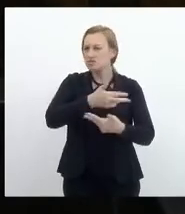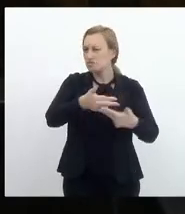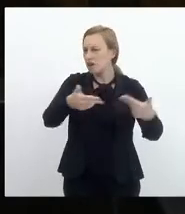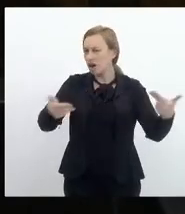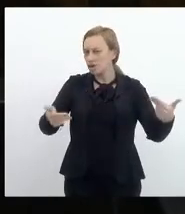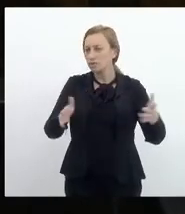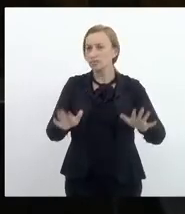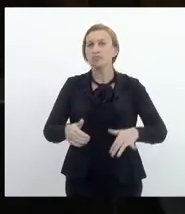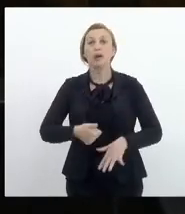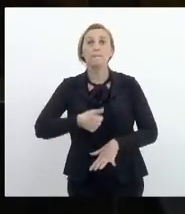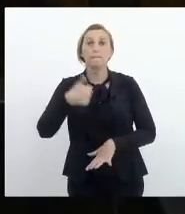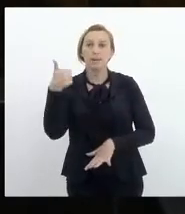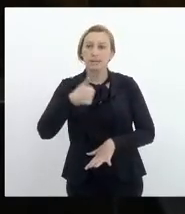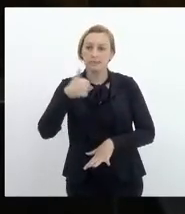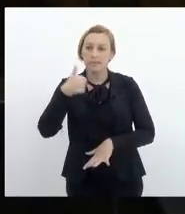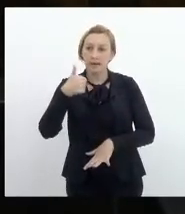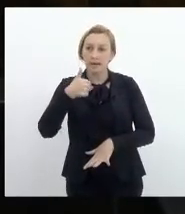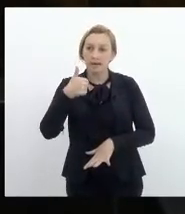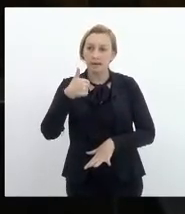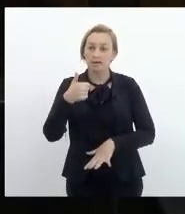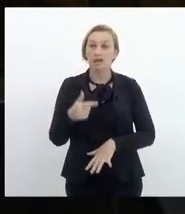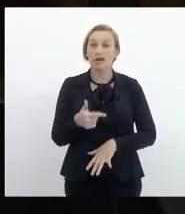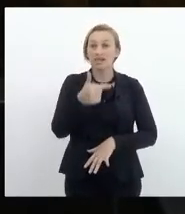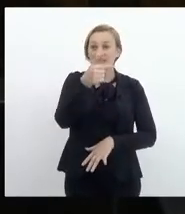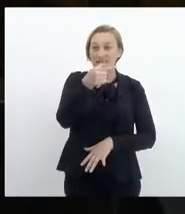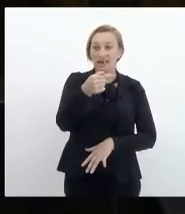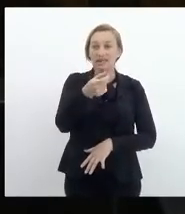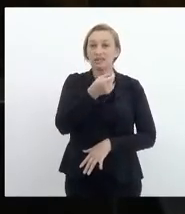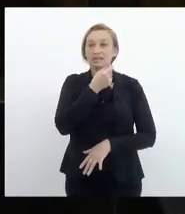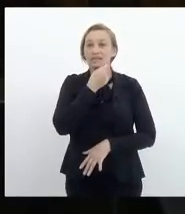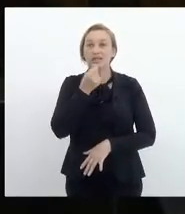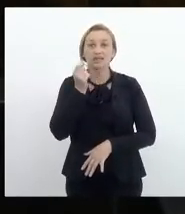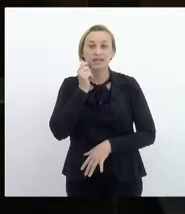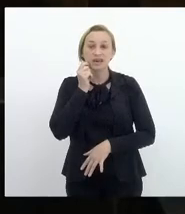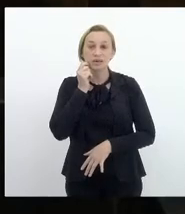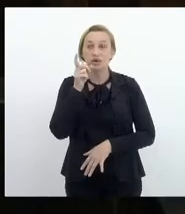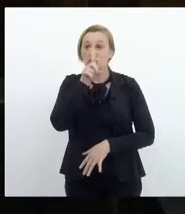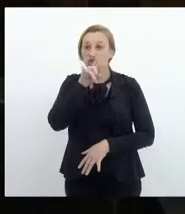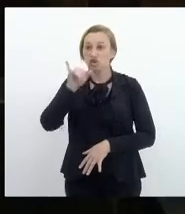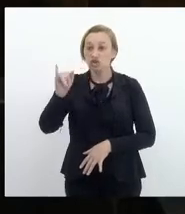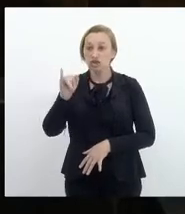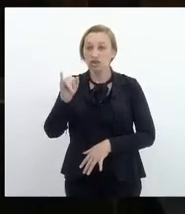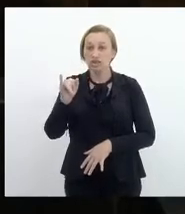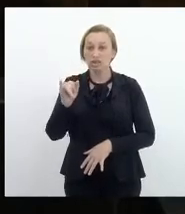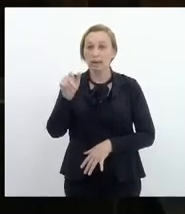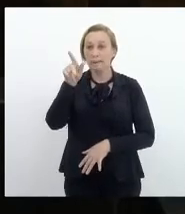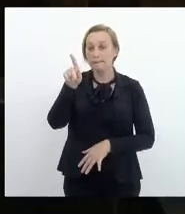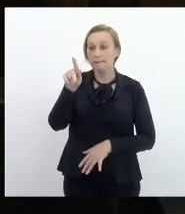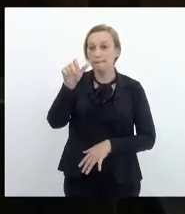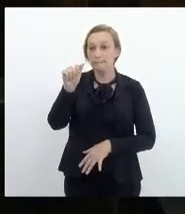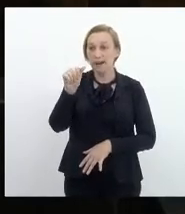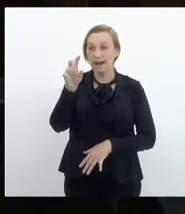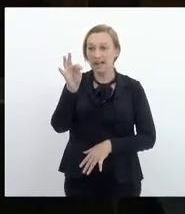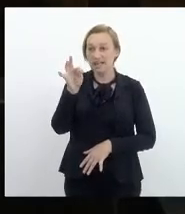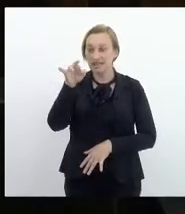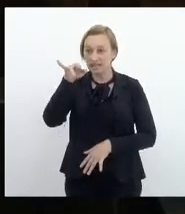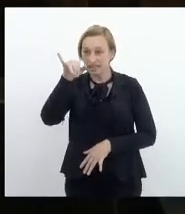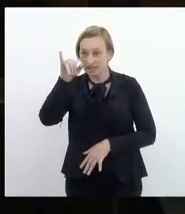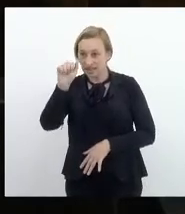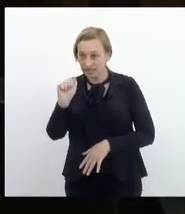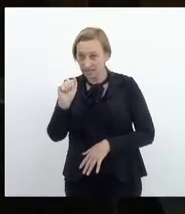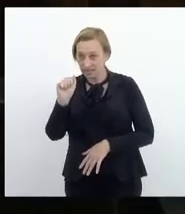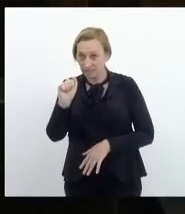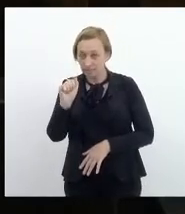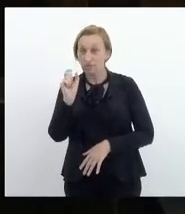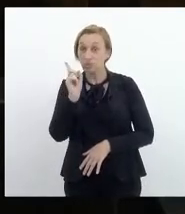primeiro em Sete de Setembro dia da Pátria Isto